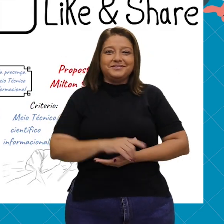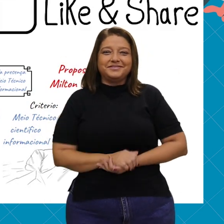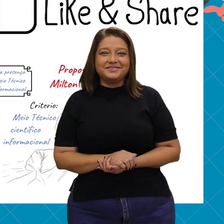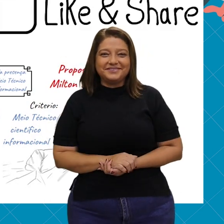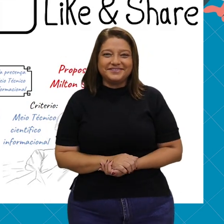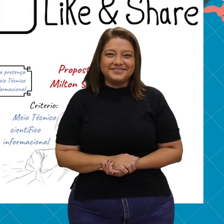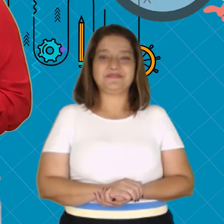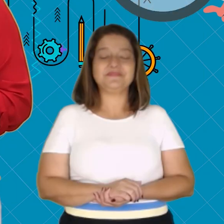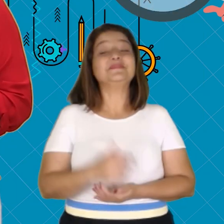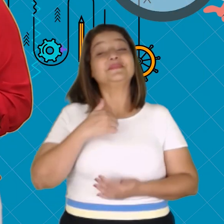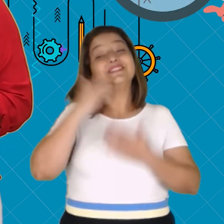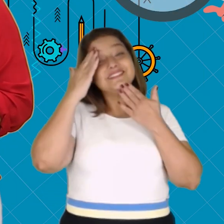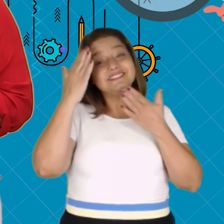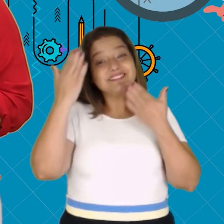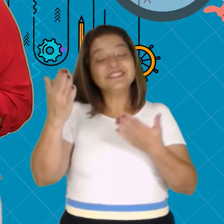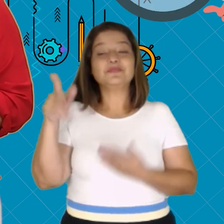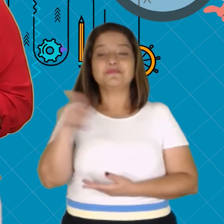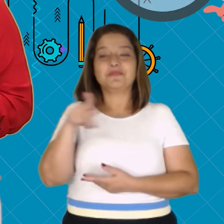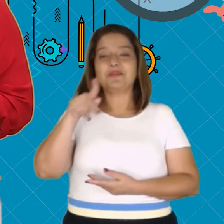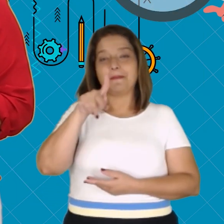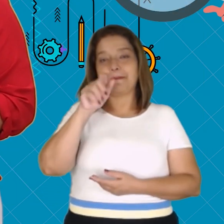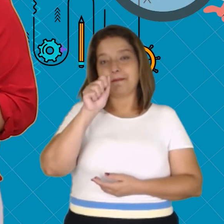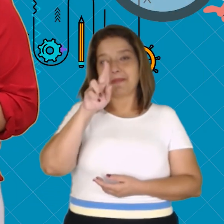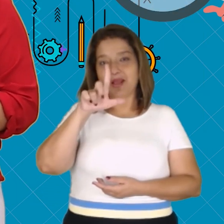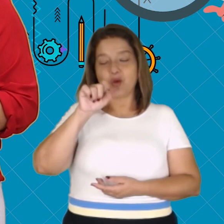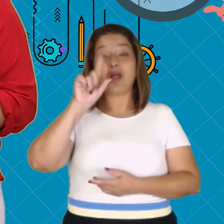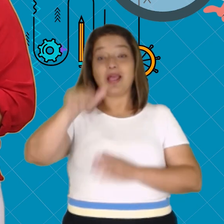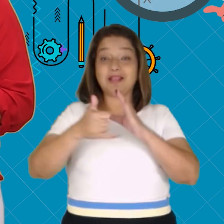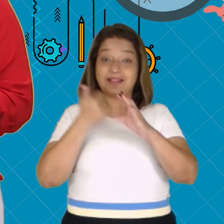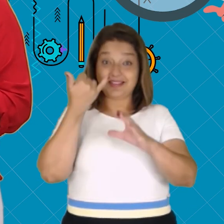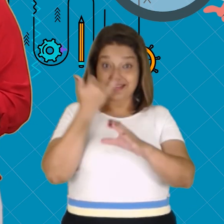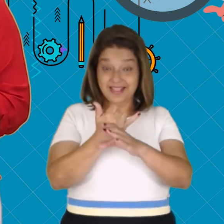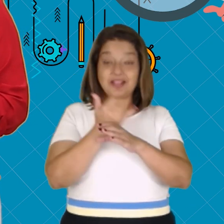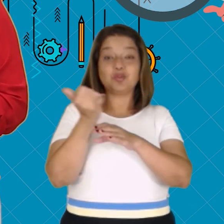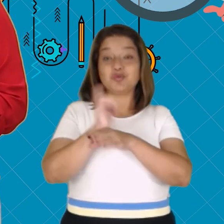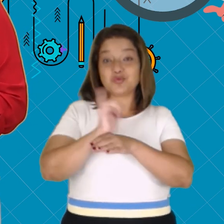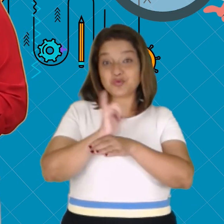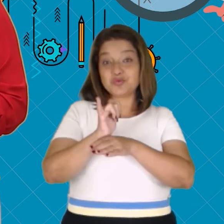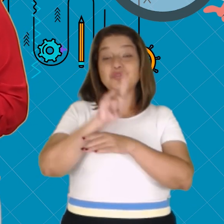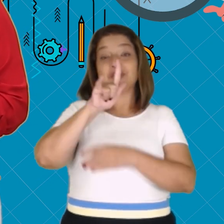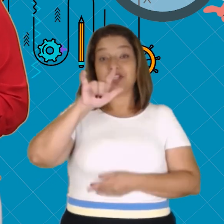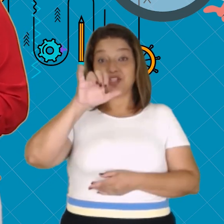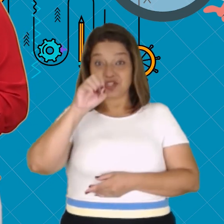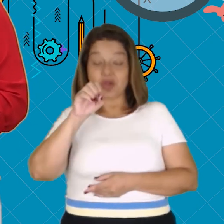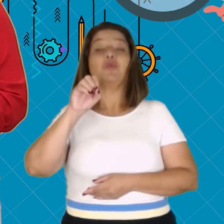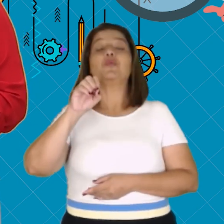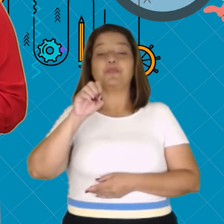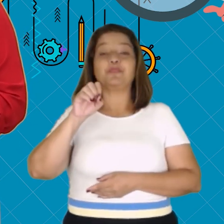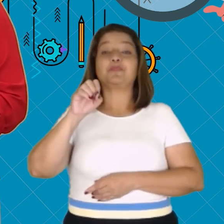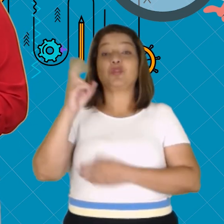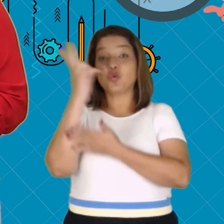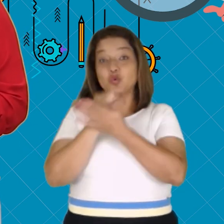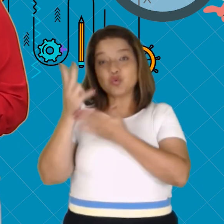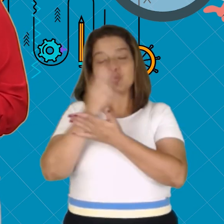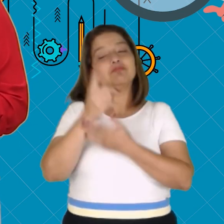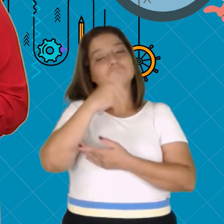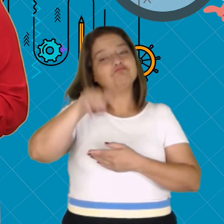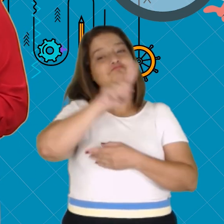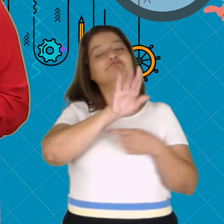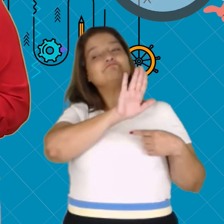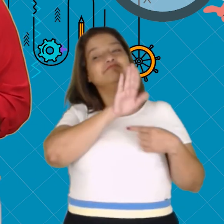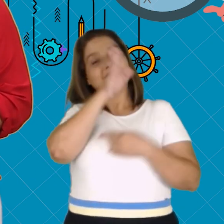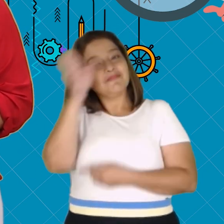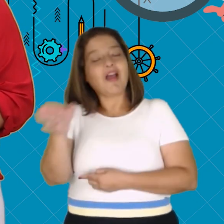tchau. Eu quero agradecer ao professor Paulo, do canal e do YouTube Joia Ilustrada, pela colaboração e peço que